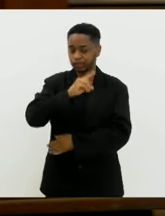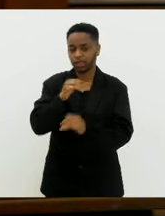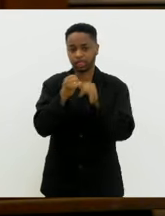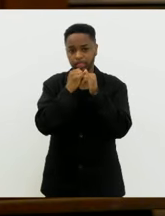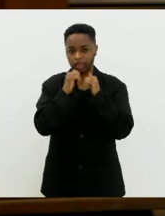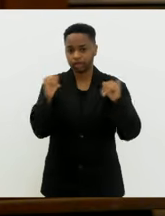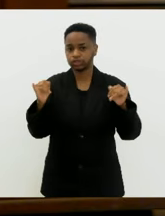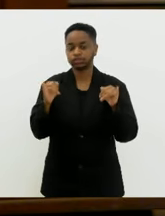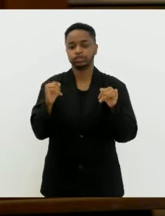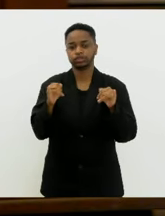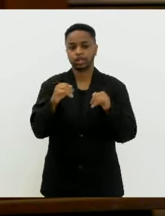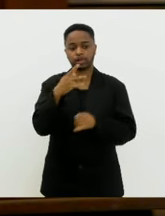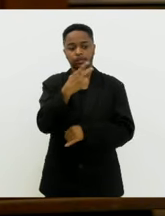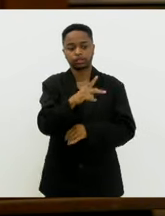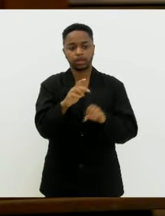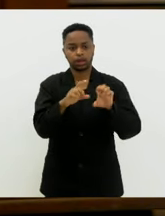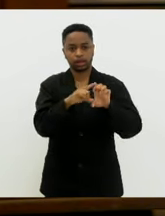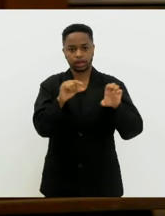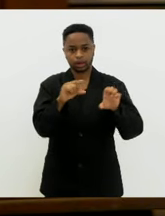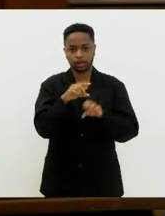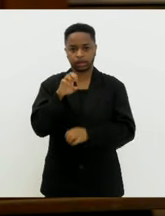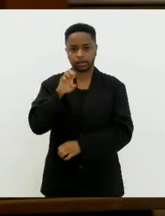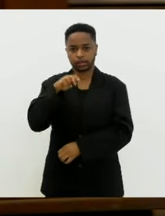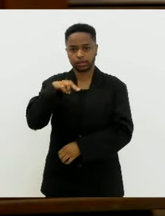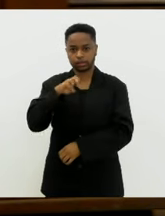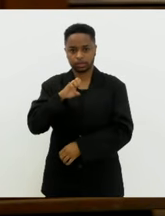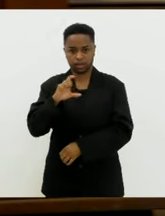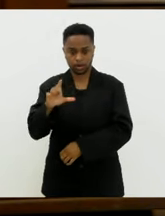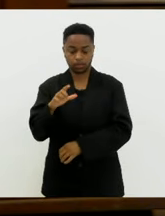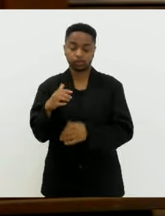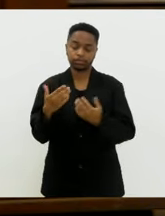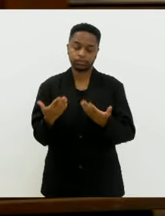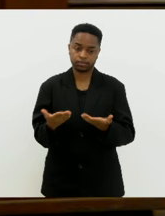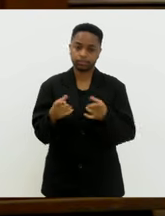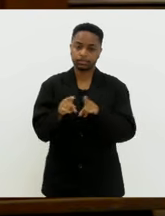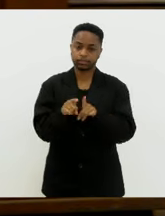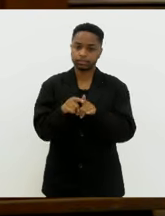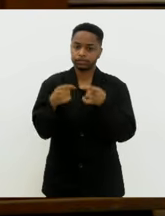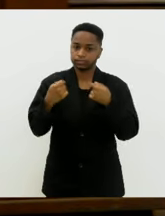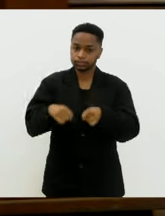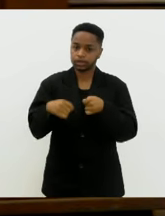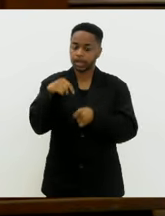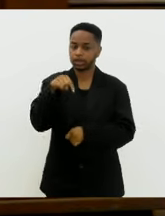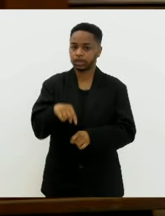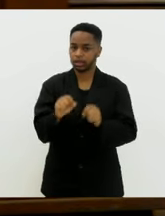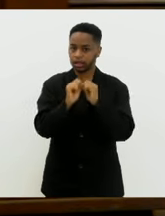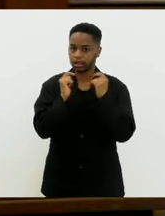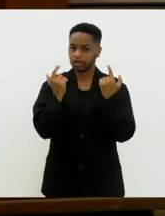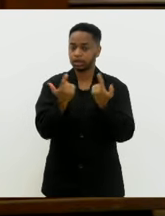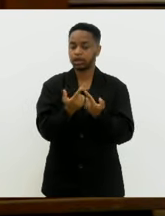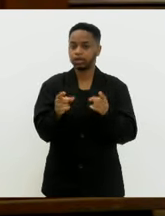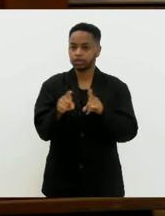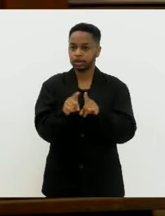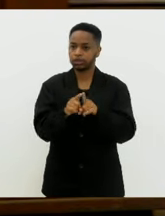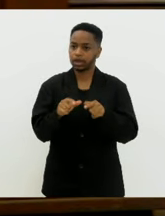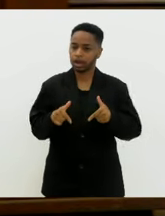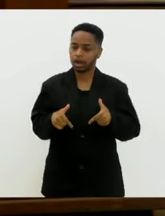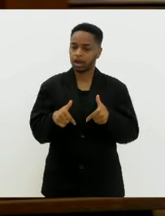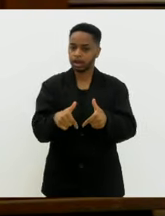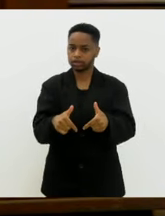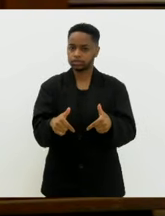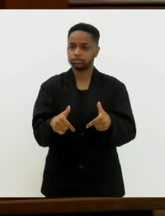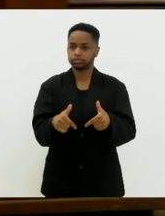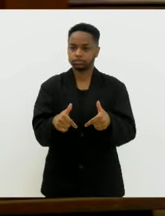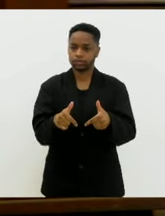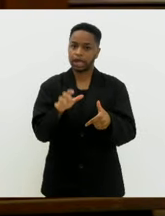serviços prestados por essa empresa, é necessário que esta casa também tome iniciativas como